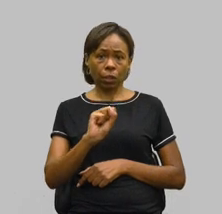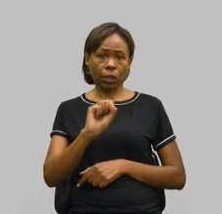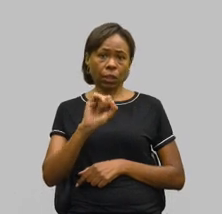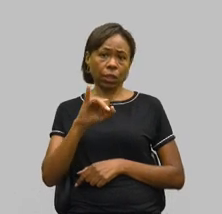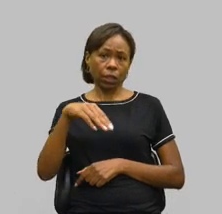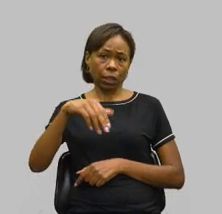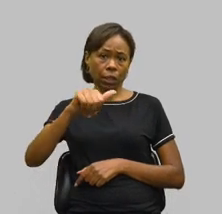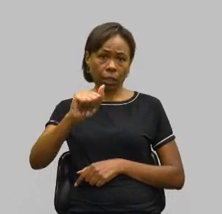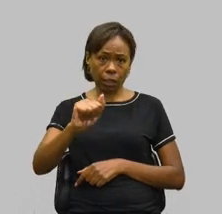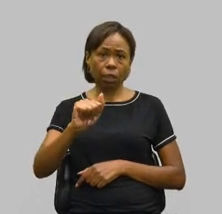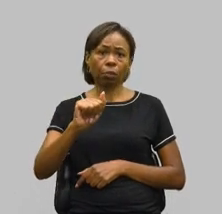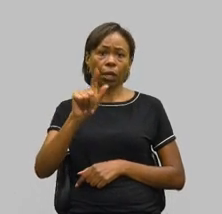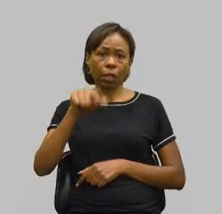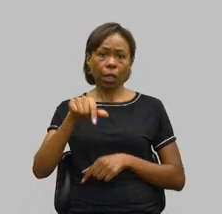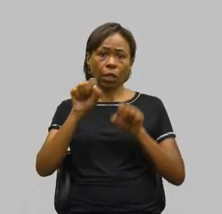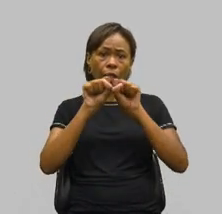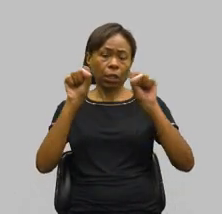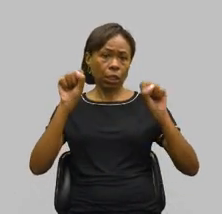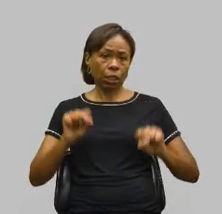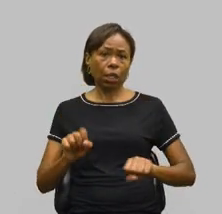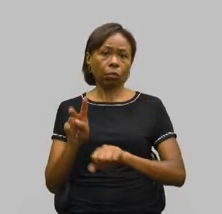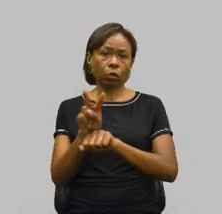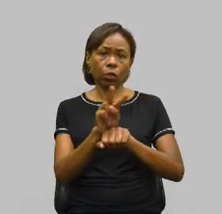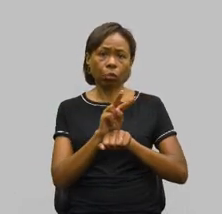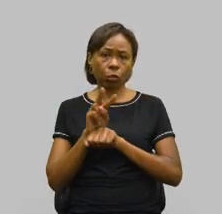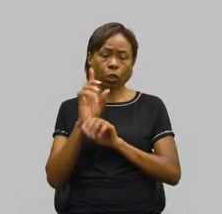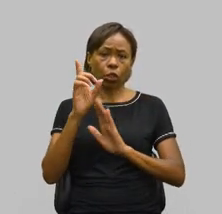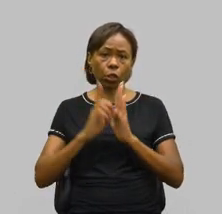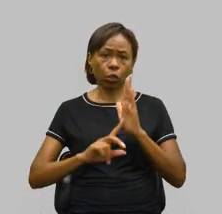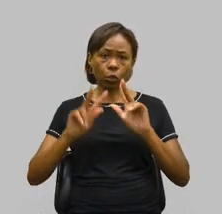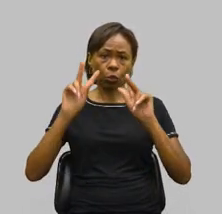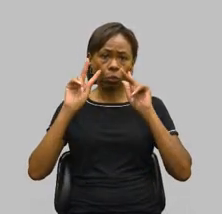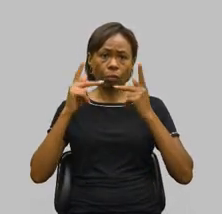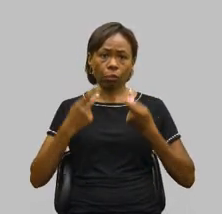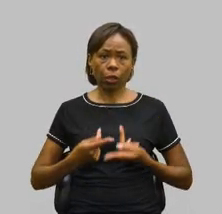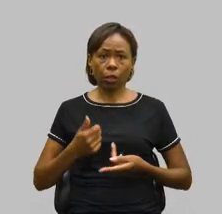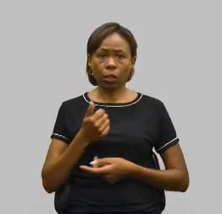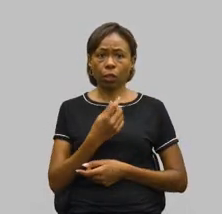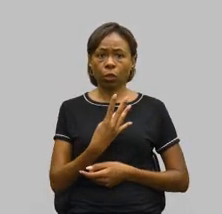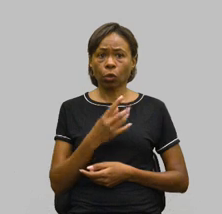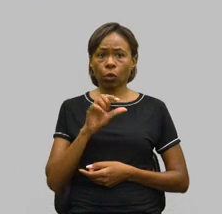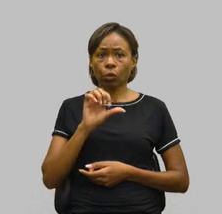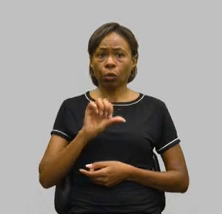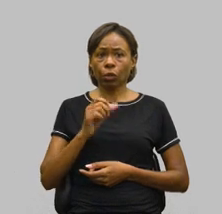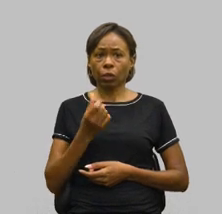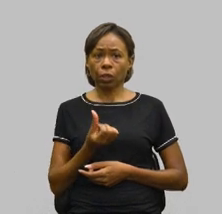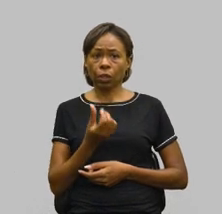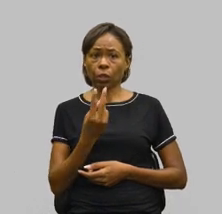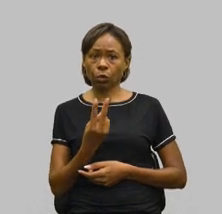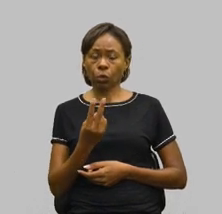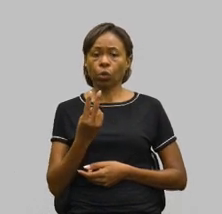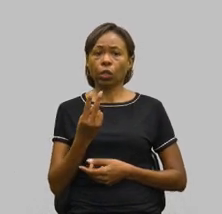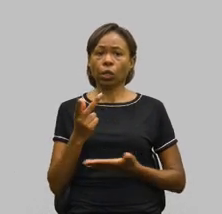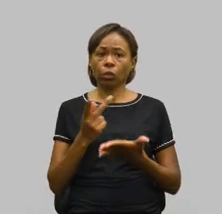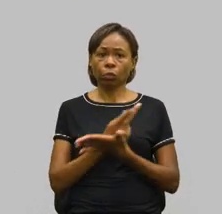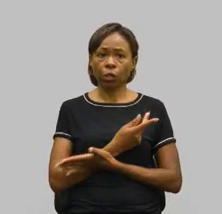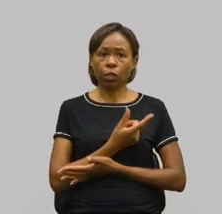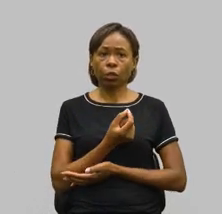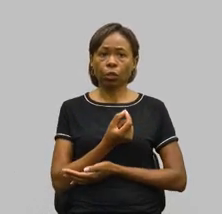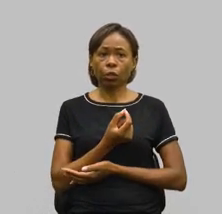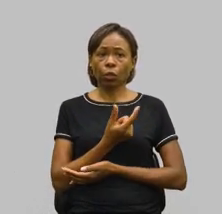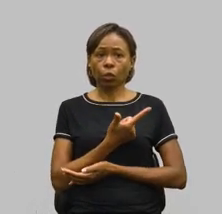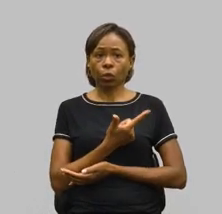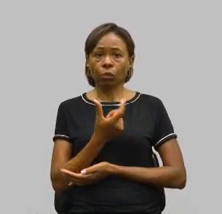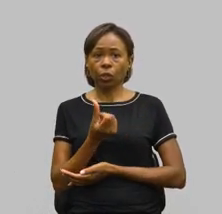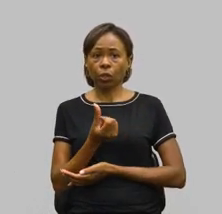integrado de monitoramento e avaliação em Direitos Humanos com 14.969 casos registrados 2.625 entidades